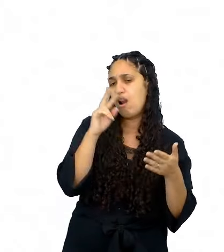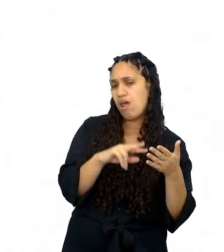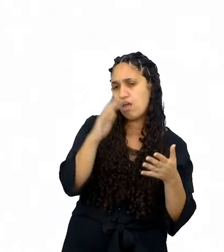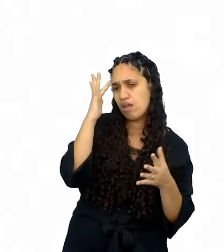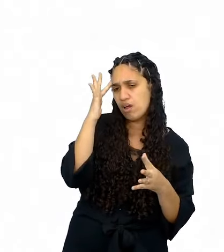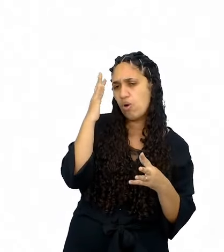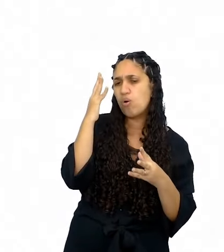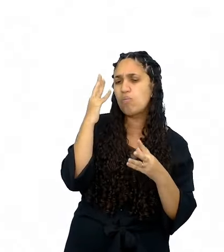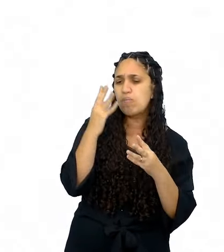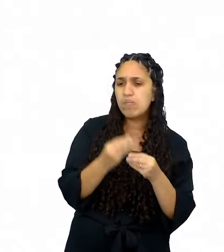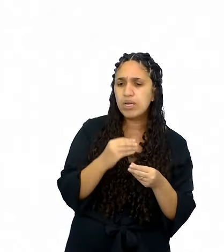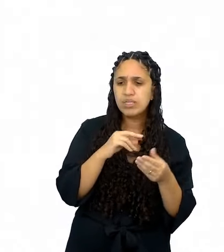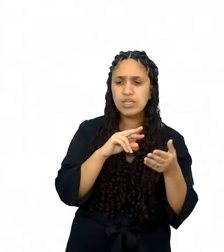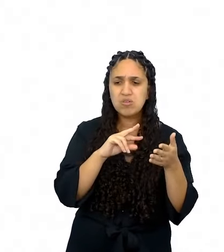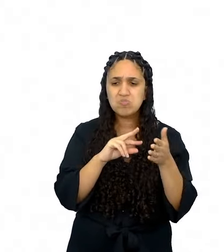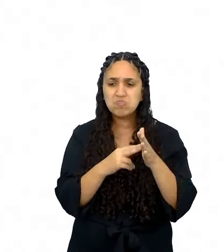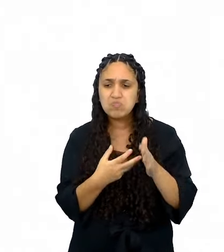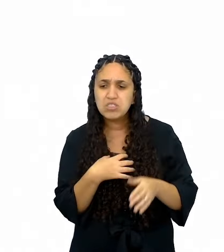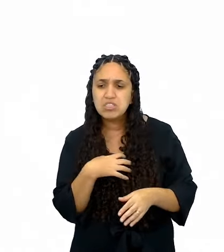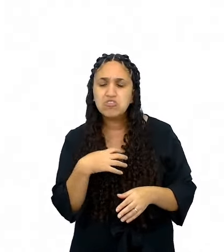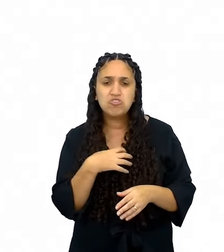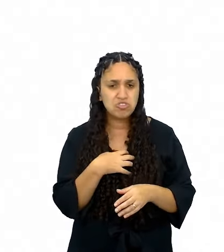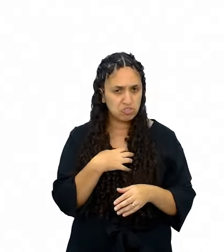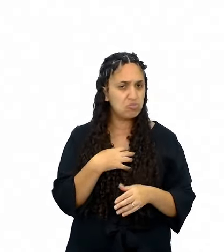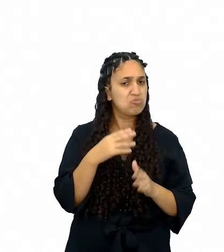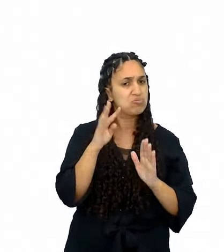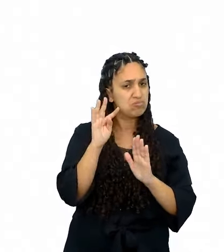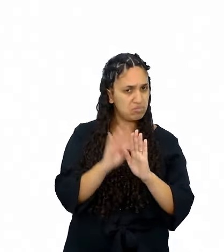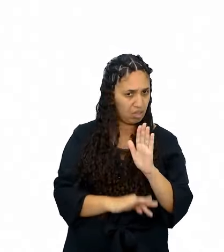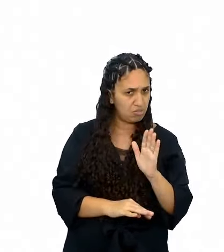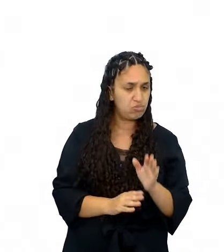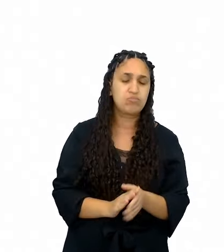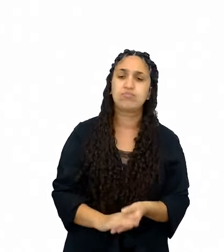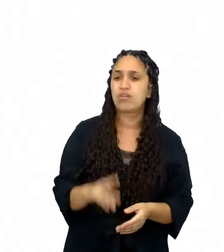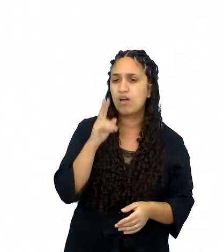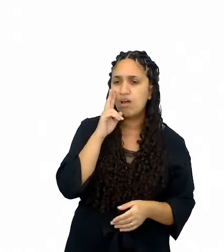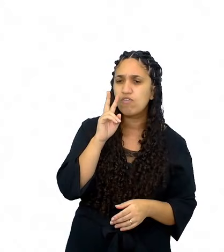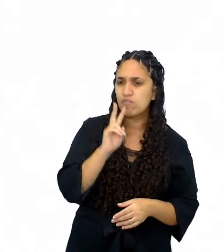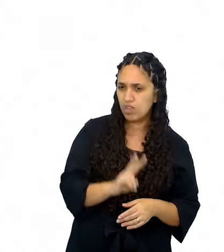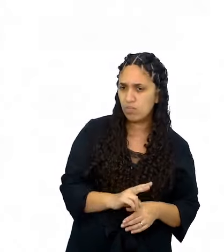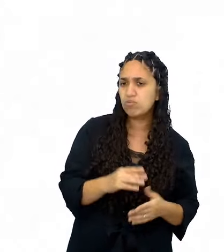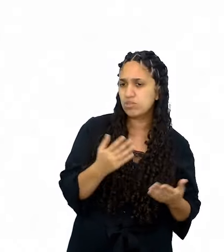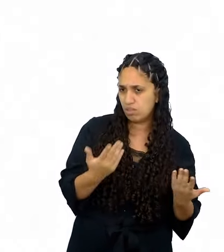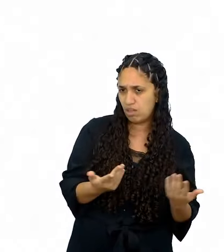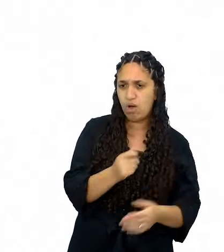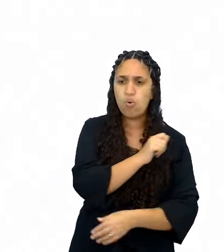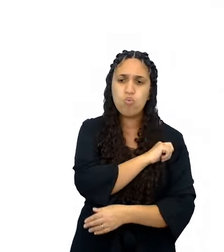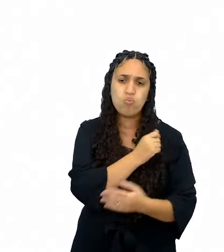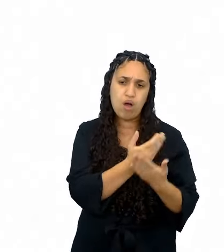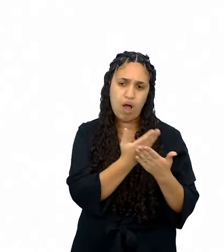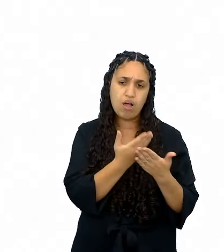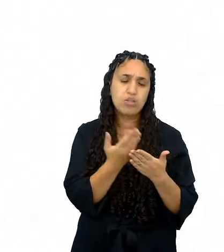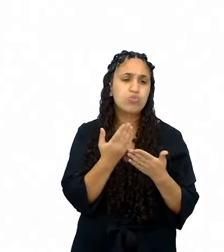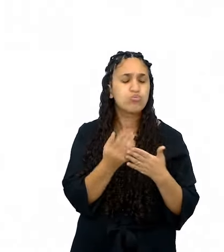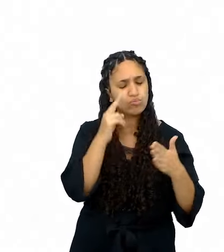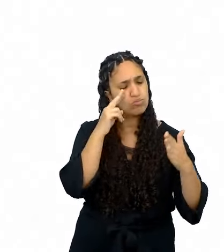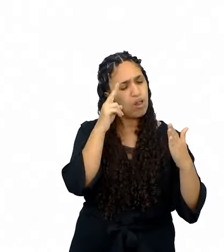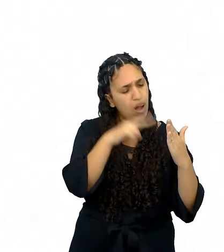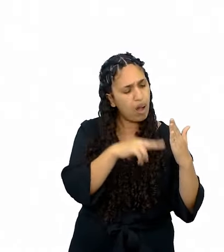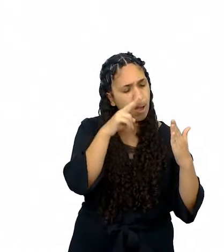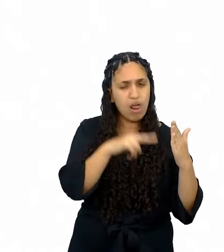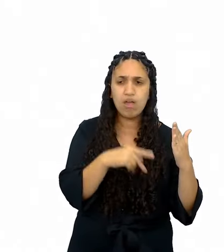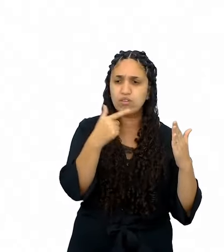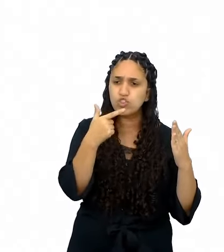releem o texto, grifam as informações mais importantes e anotam o assunto principal de cada parágrafo.